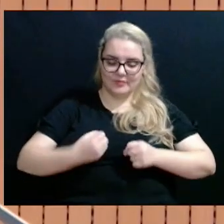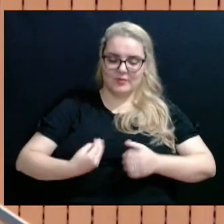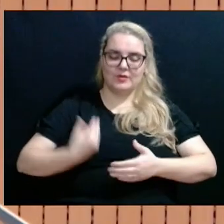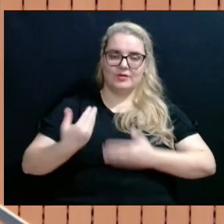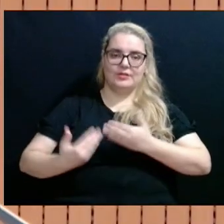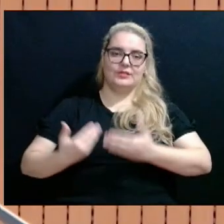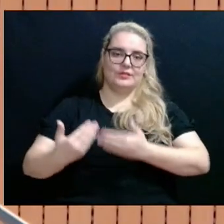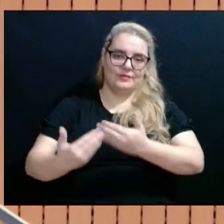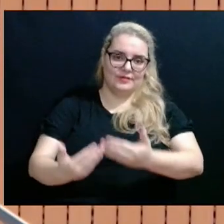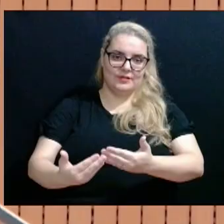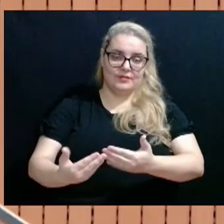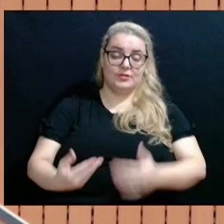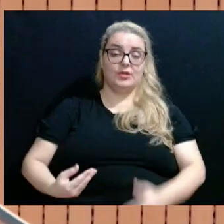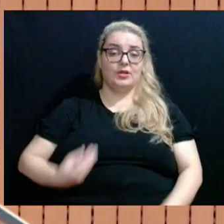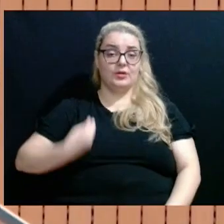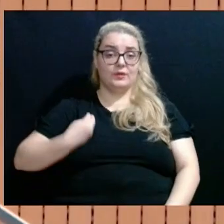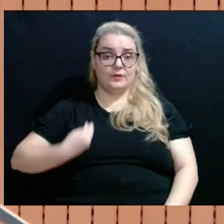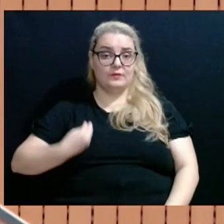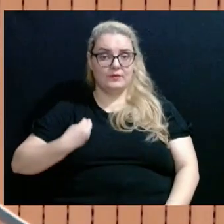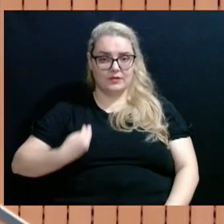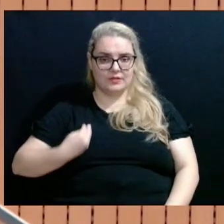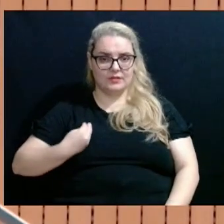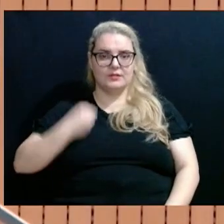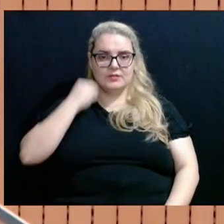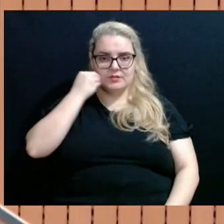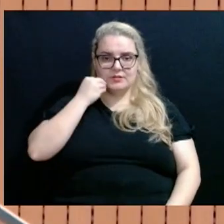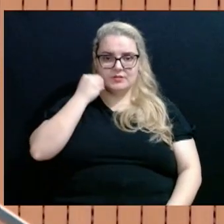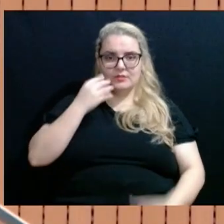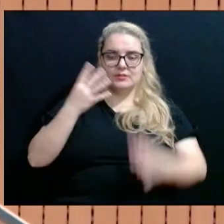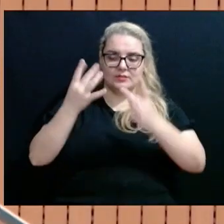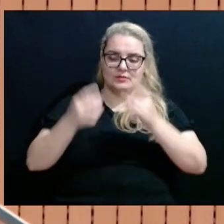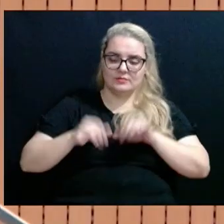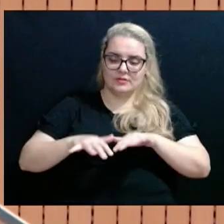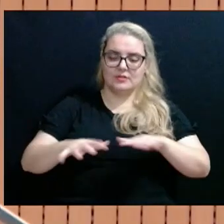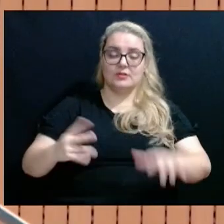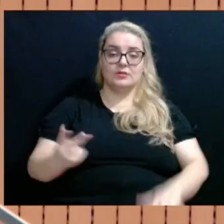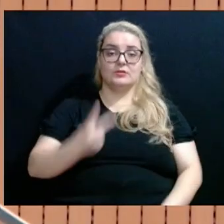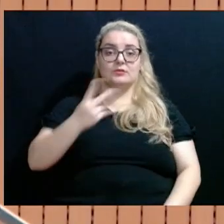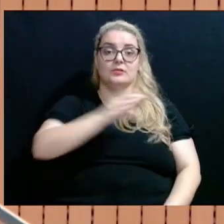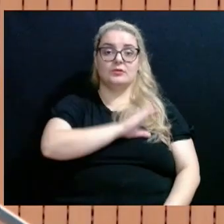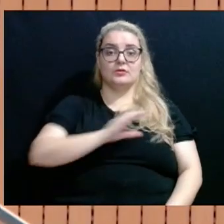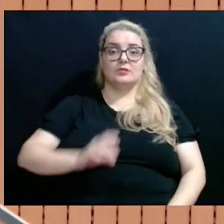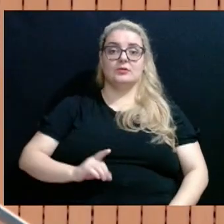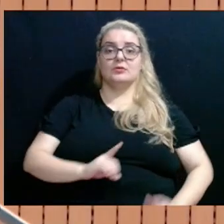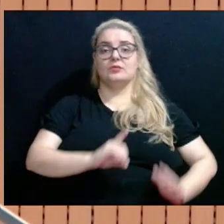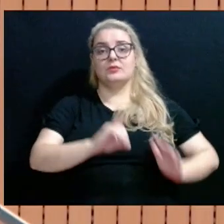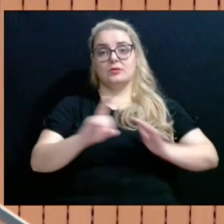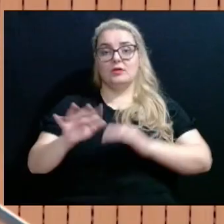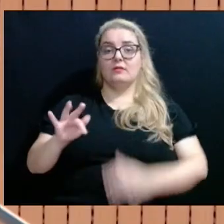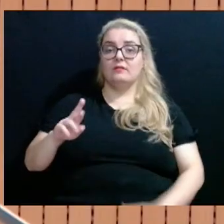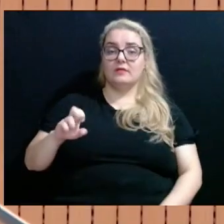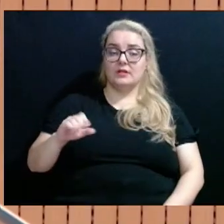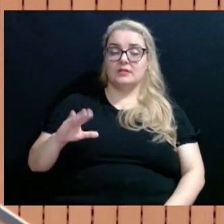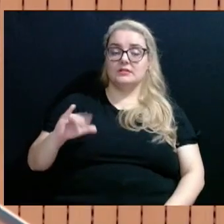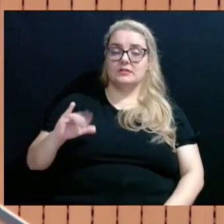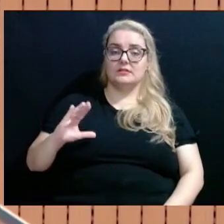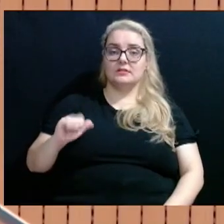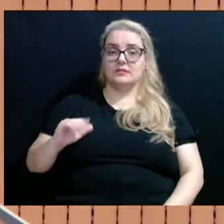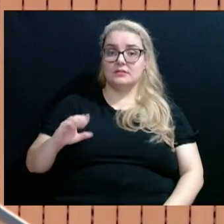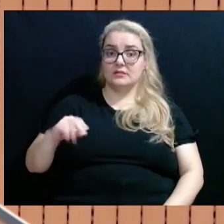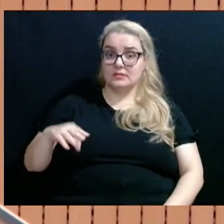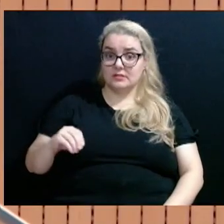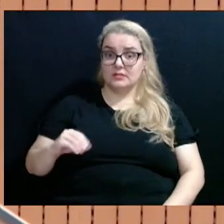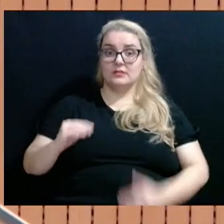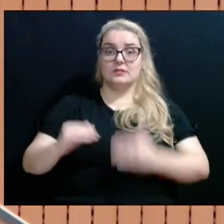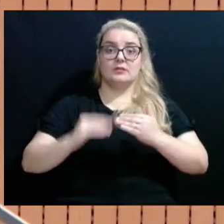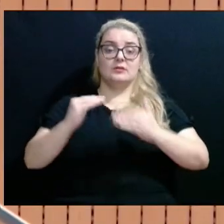à vivência e à difusão dos valores cristãos franciscanos, à formação